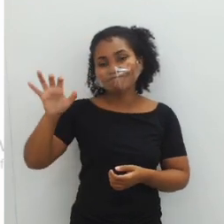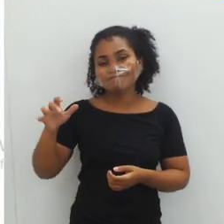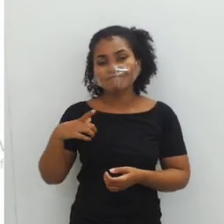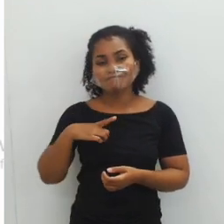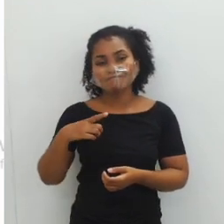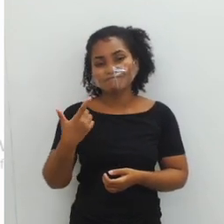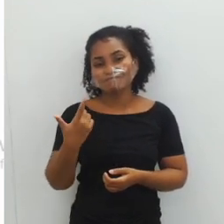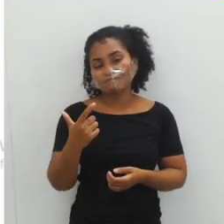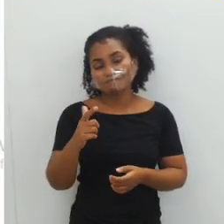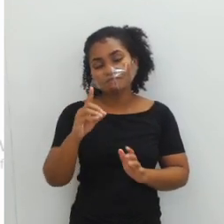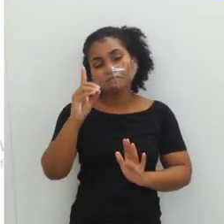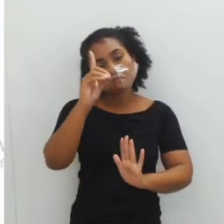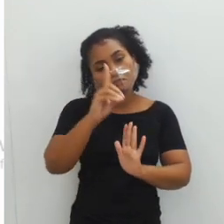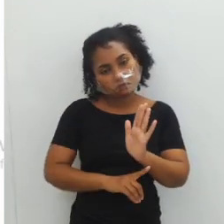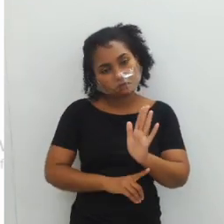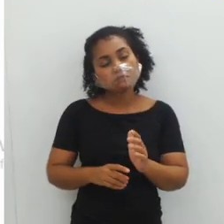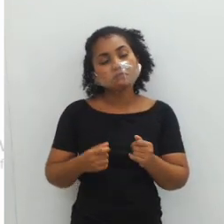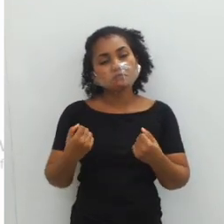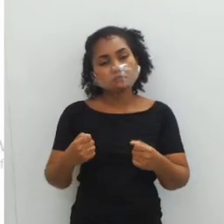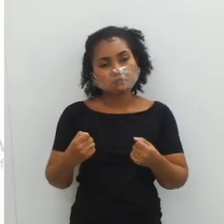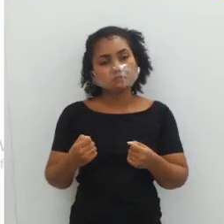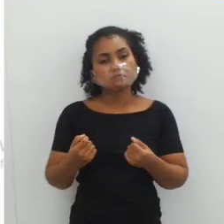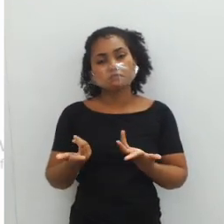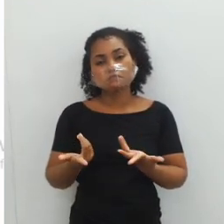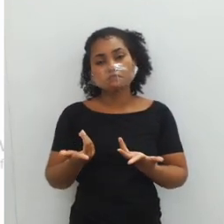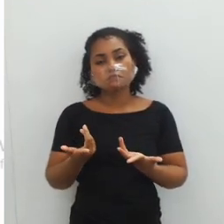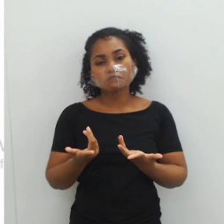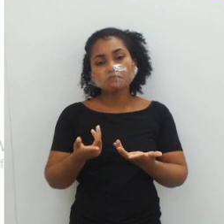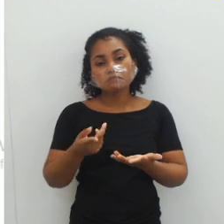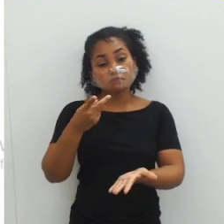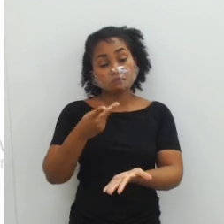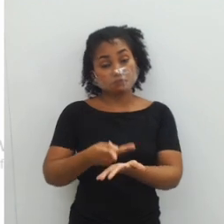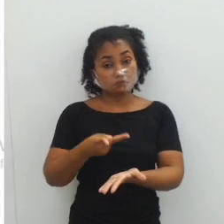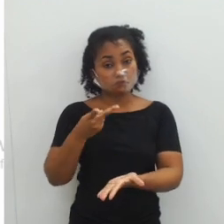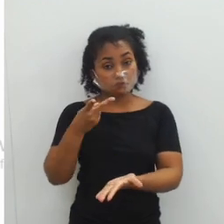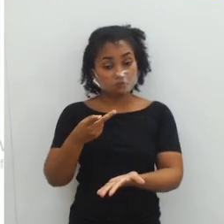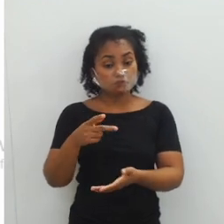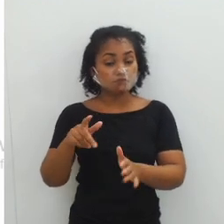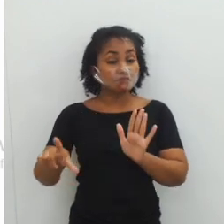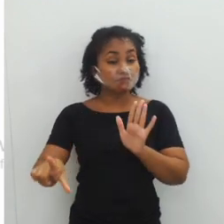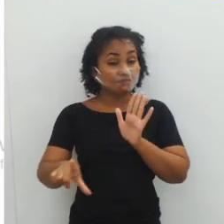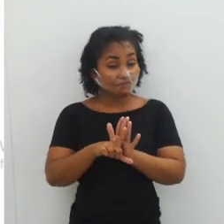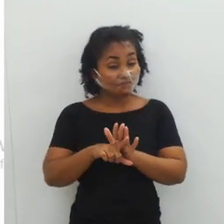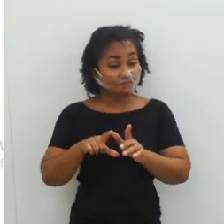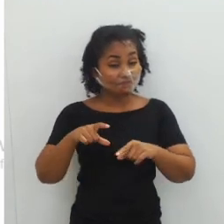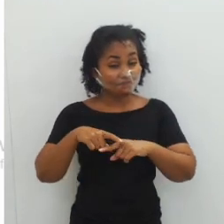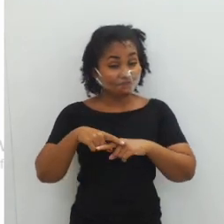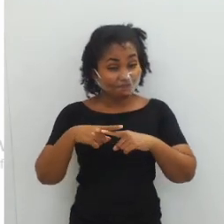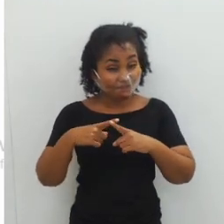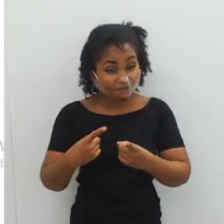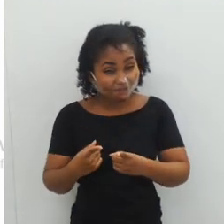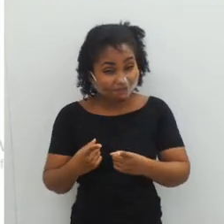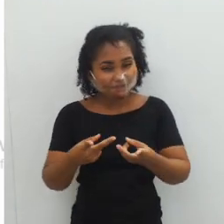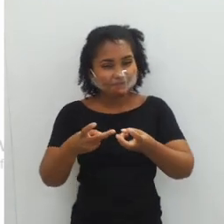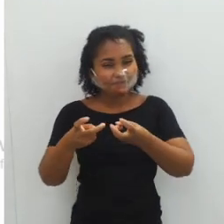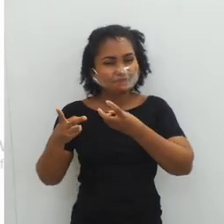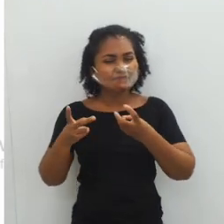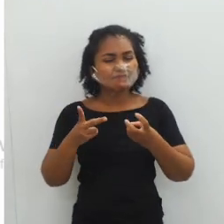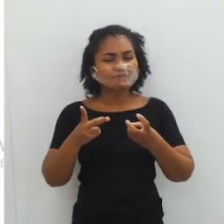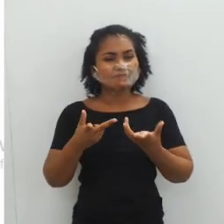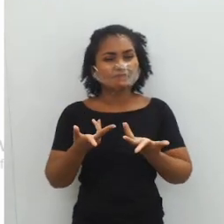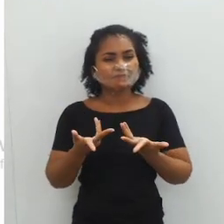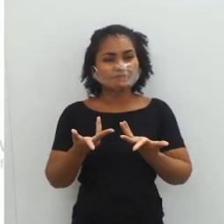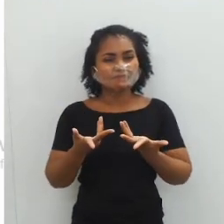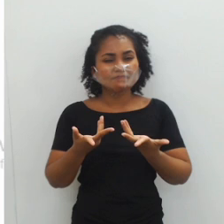mesmos direitos, podem até ter os mesmos direitos de fato no papel, porém, quando a gente vai